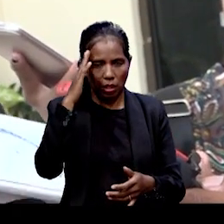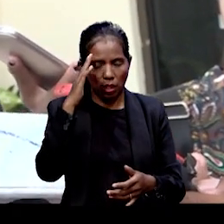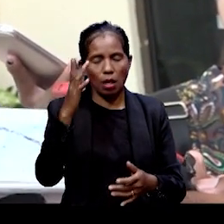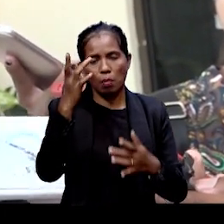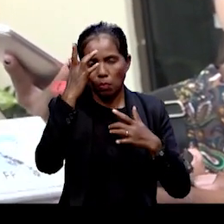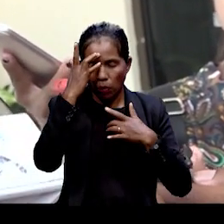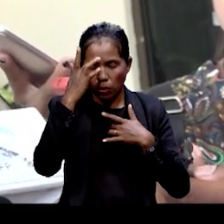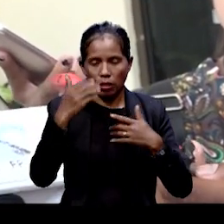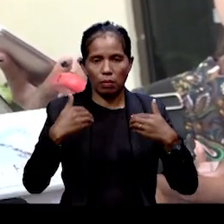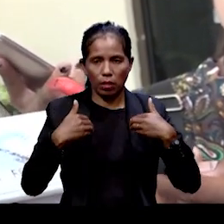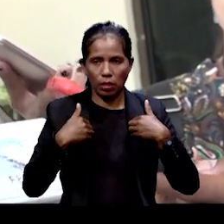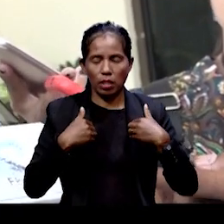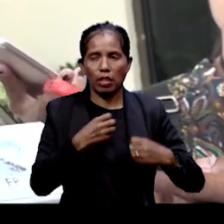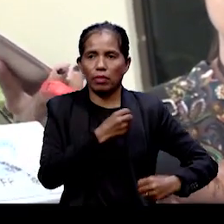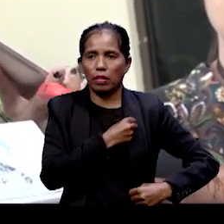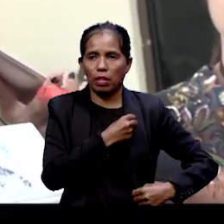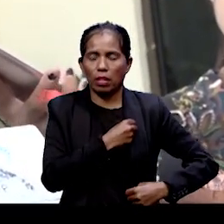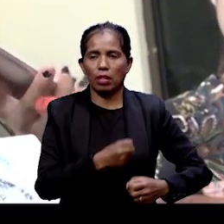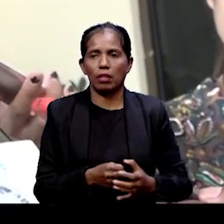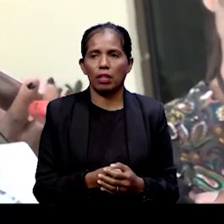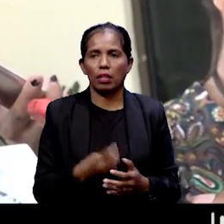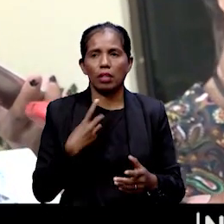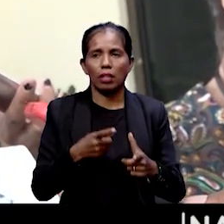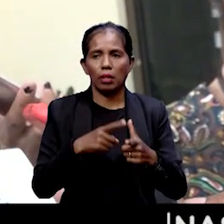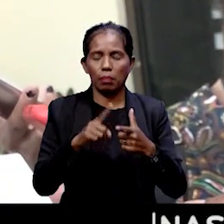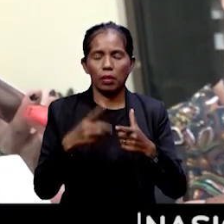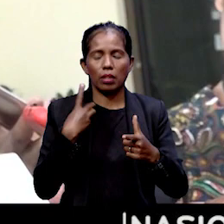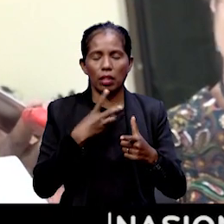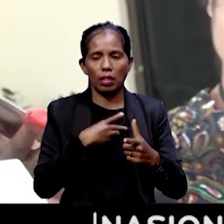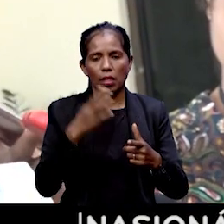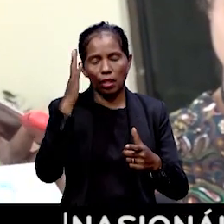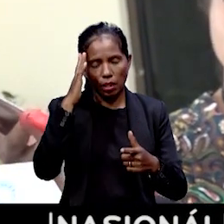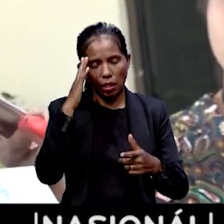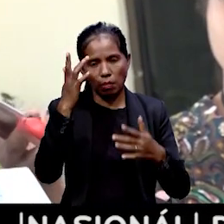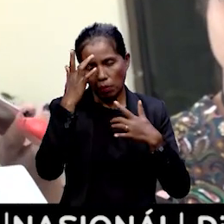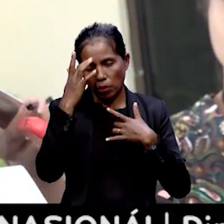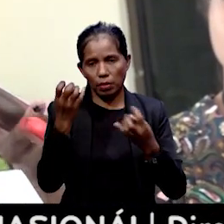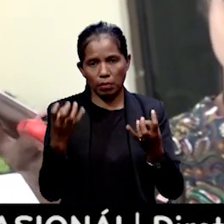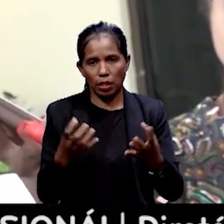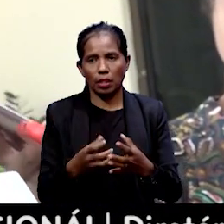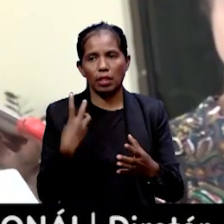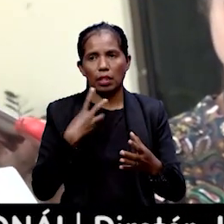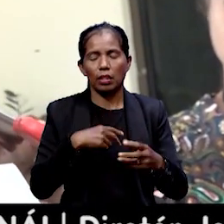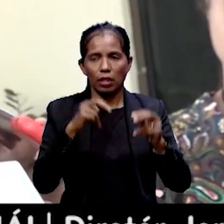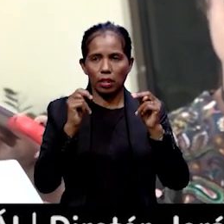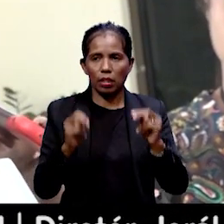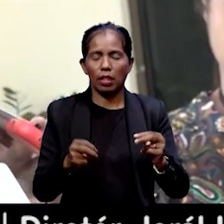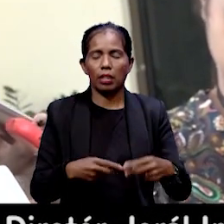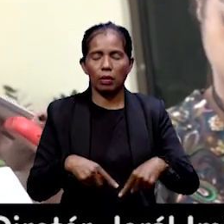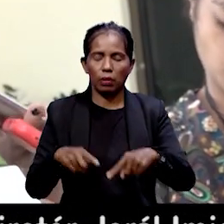nebe existe FDTL. Solusao makane. Depois de ita deteta ita tem que halo